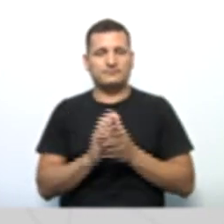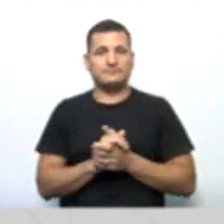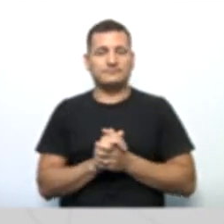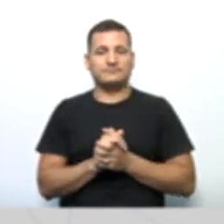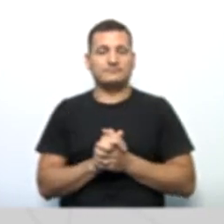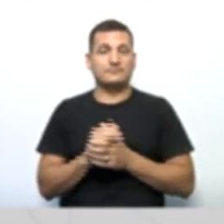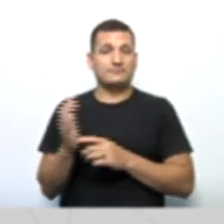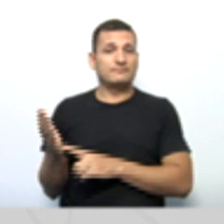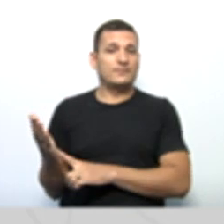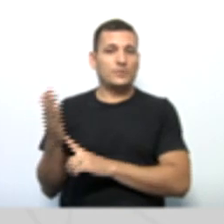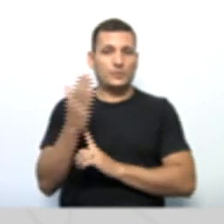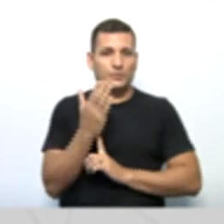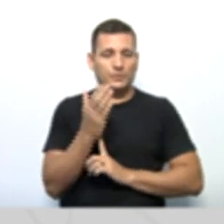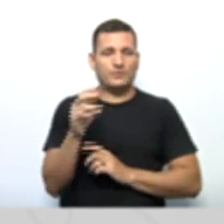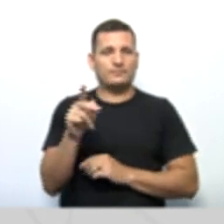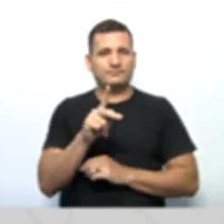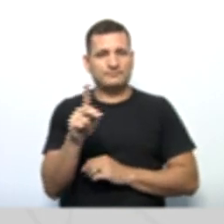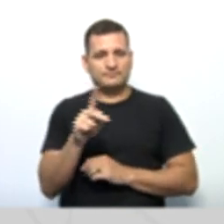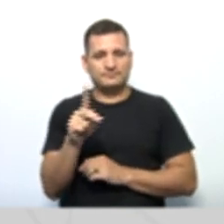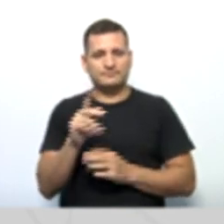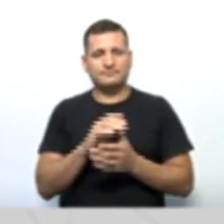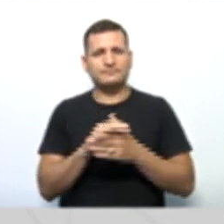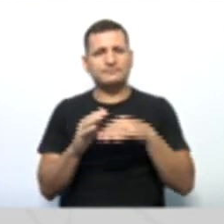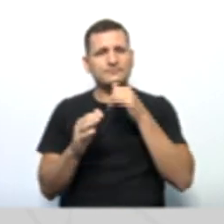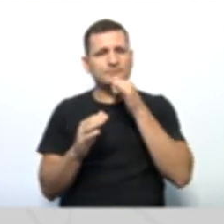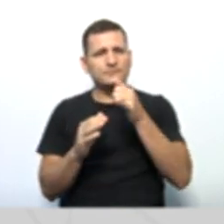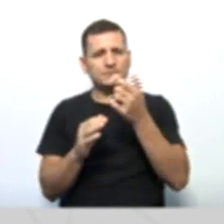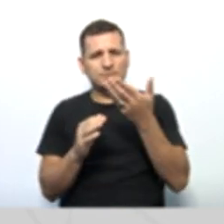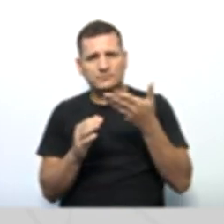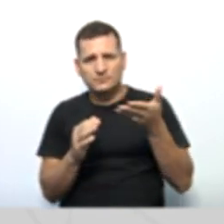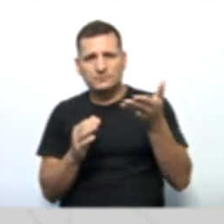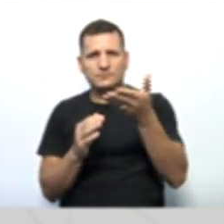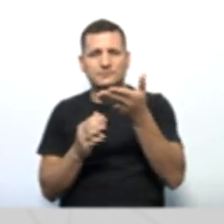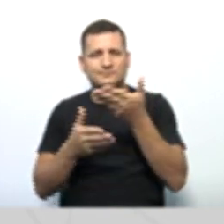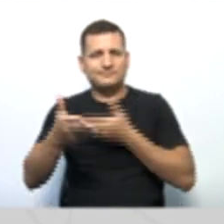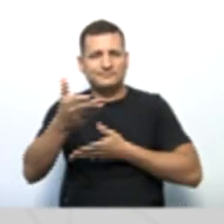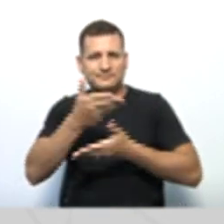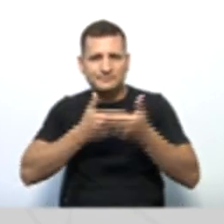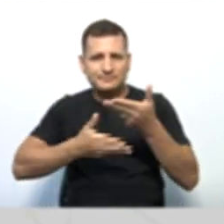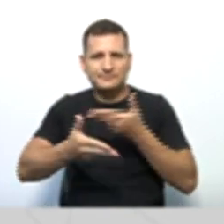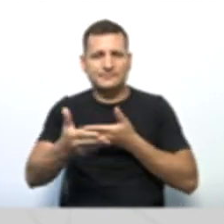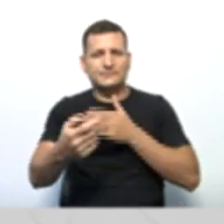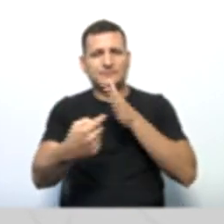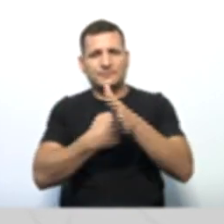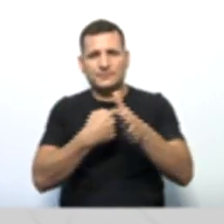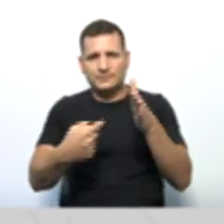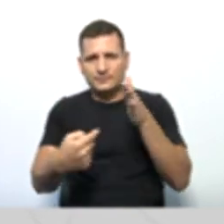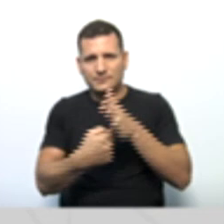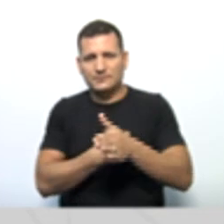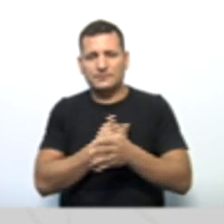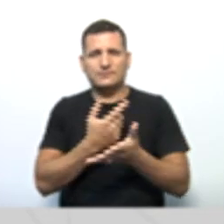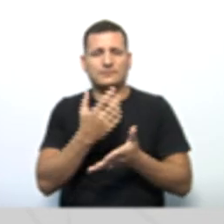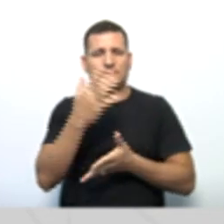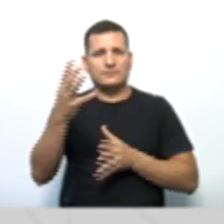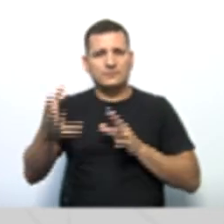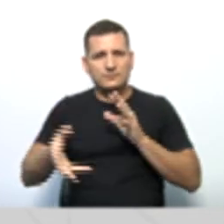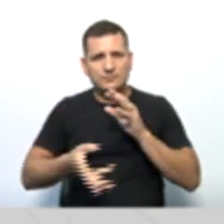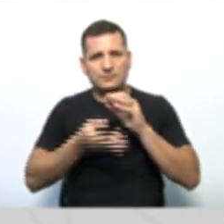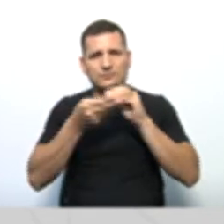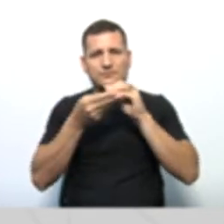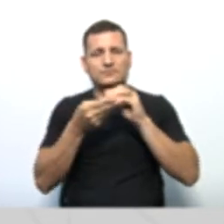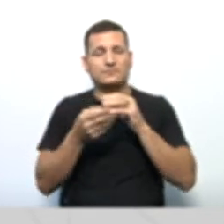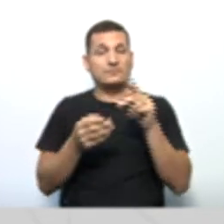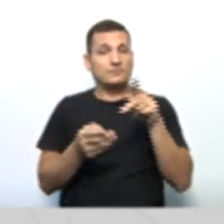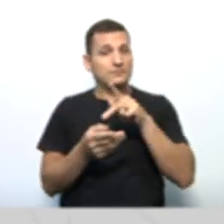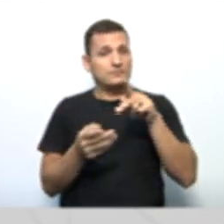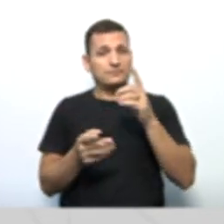vai nos ajudar, vai lendo as questões. E se vocês quiserem participar, mandando dúvidas, fazendo comentários, o professor